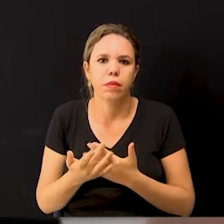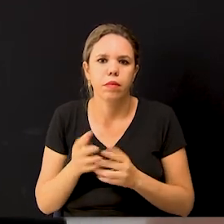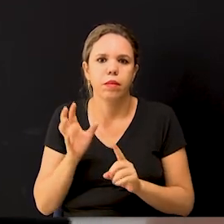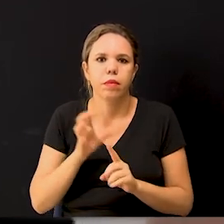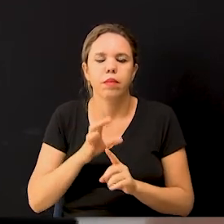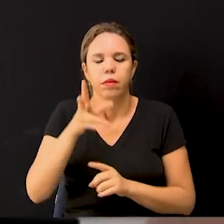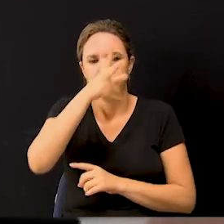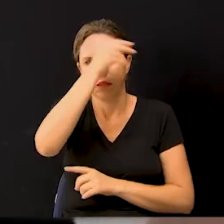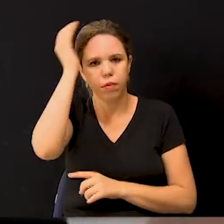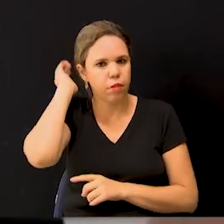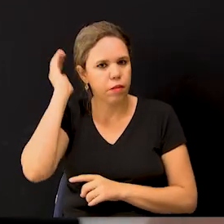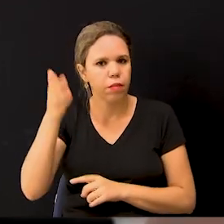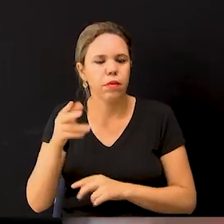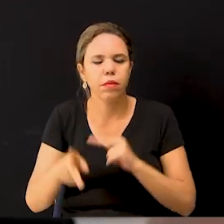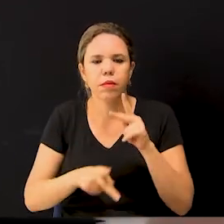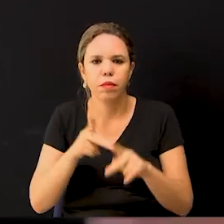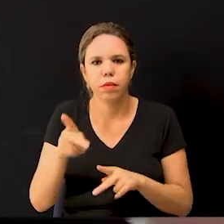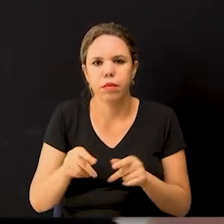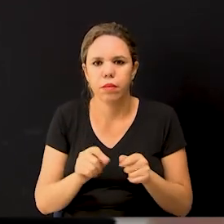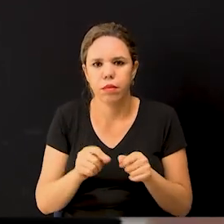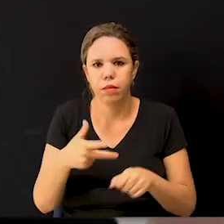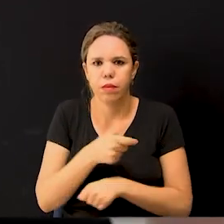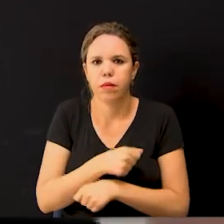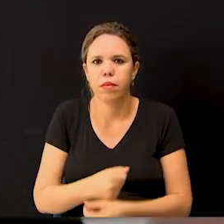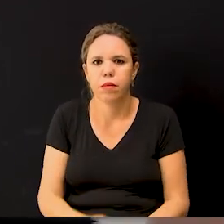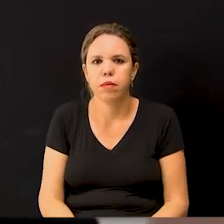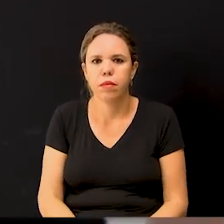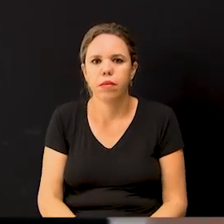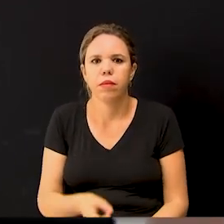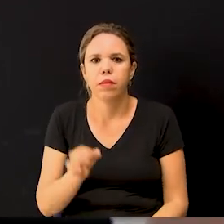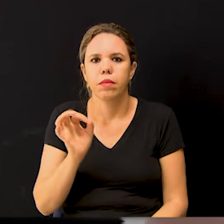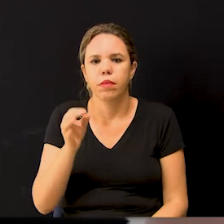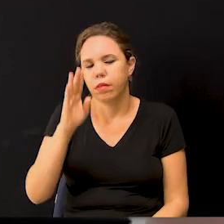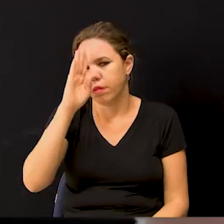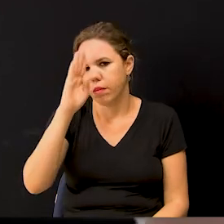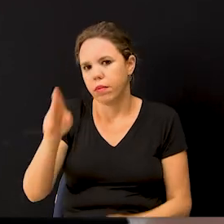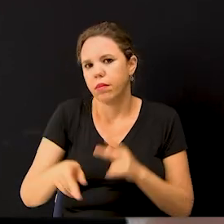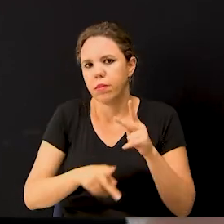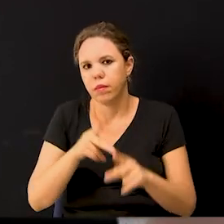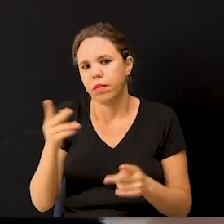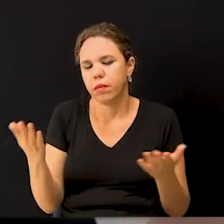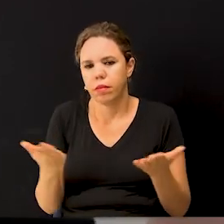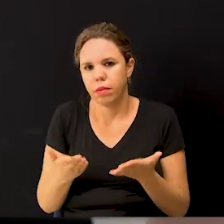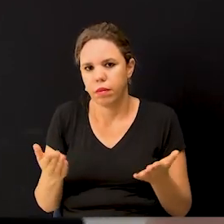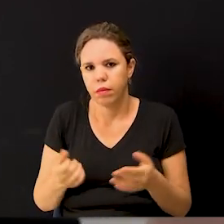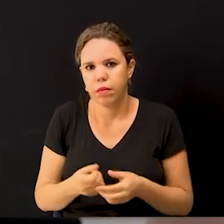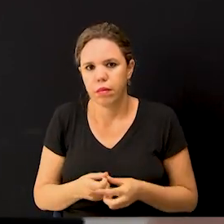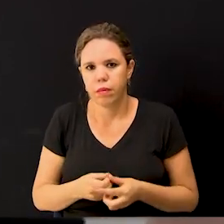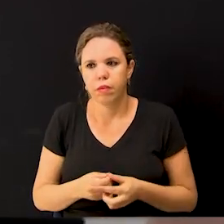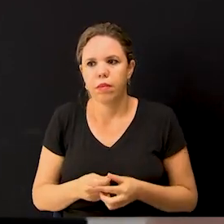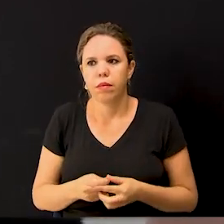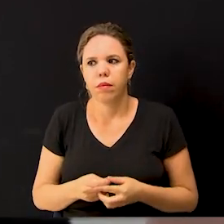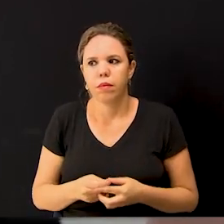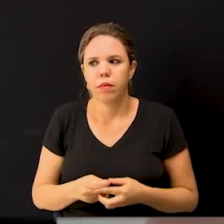redes, a influência do prefeito, para que a população vá se vacinar, tá certo? Principalmente esse público hoje,